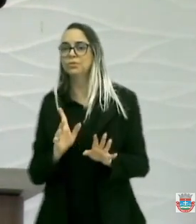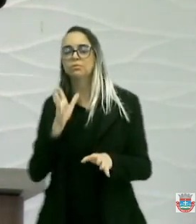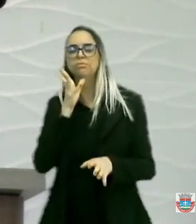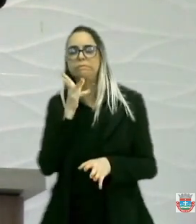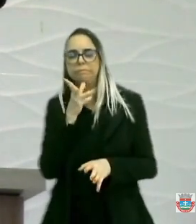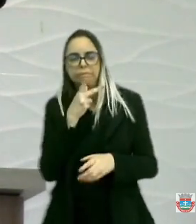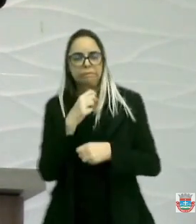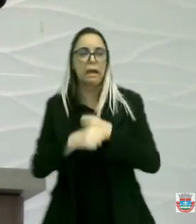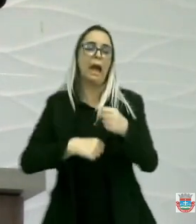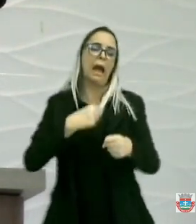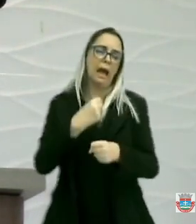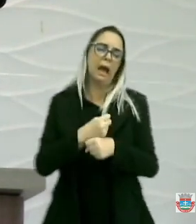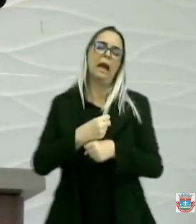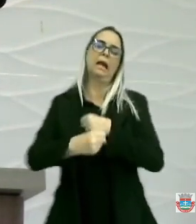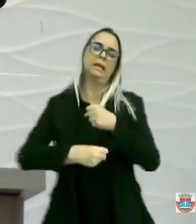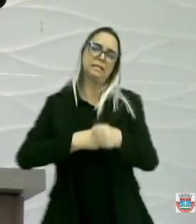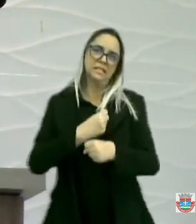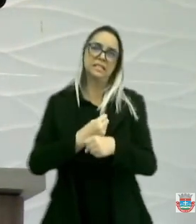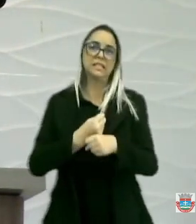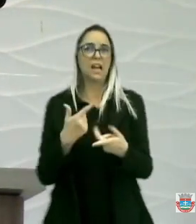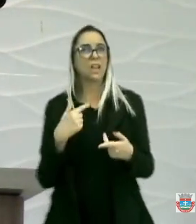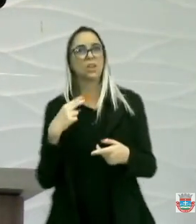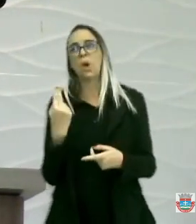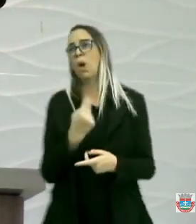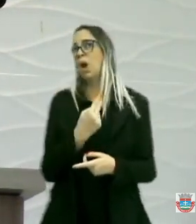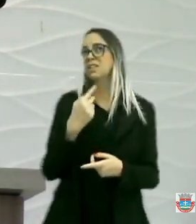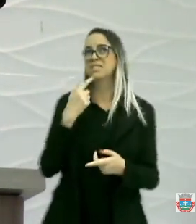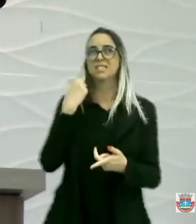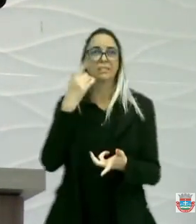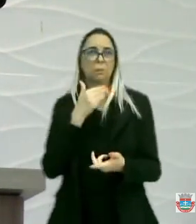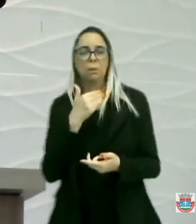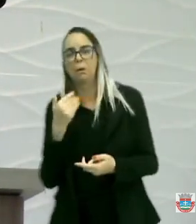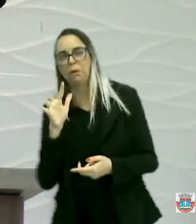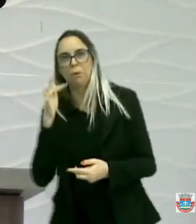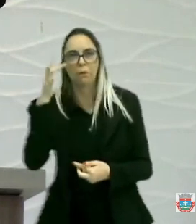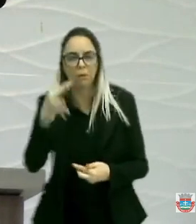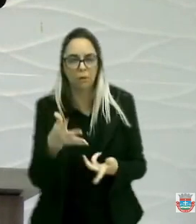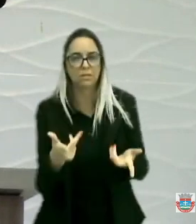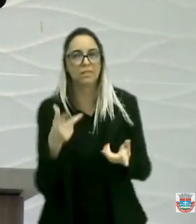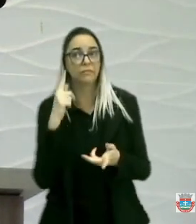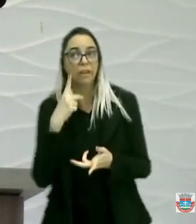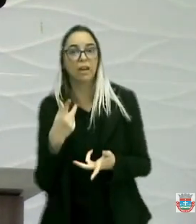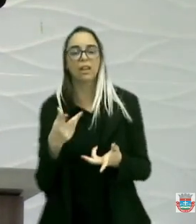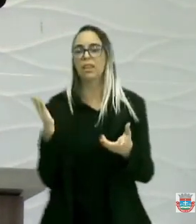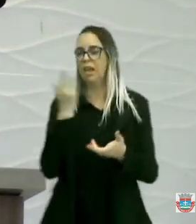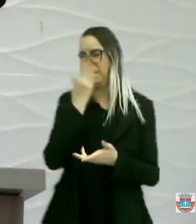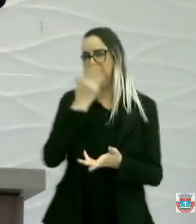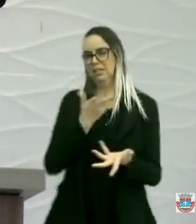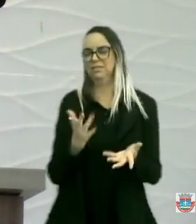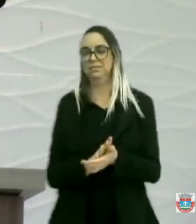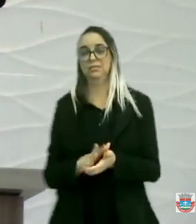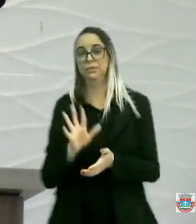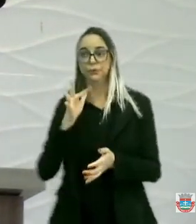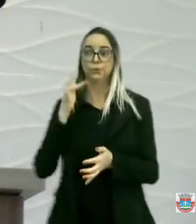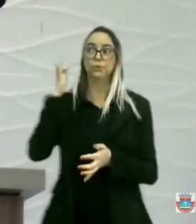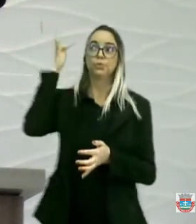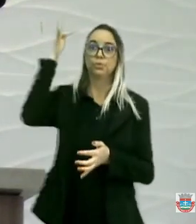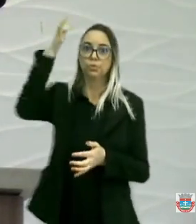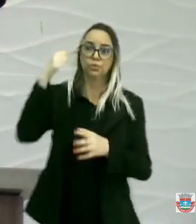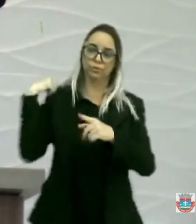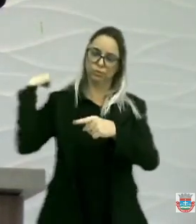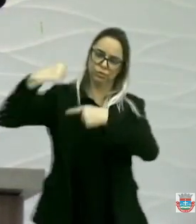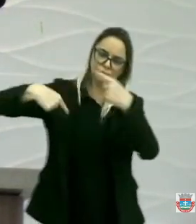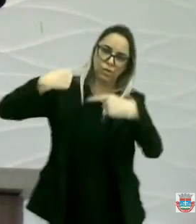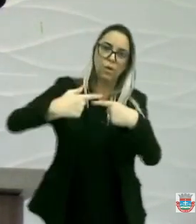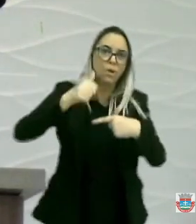anos. Talvez a gente nem alcance. Talvez os bisnetos, os tataranetos da gente venham alcançar. Agora, se